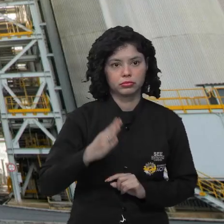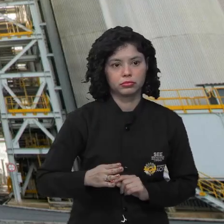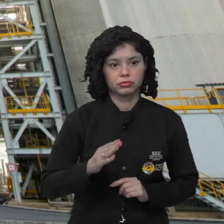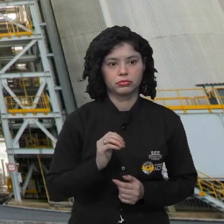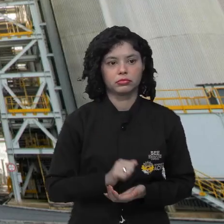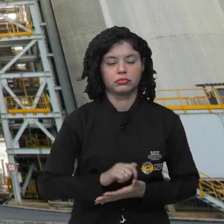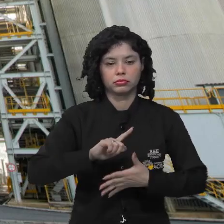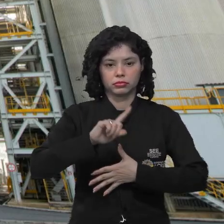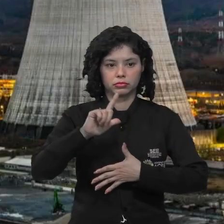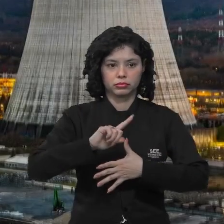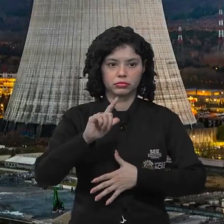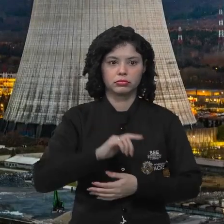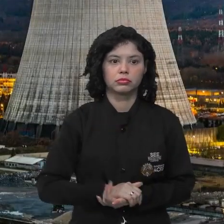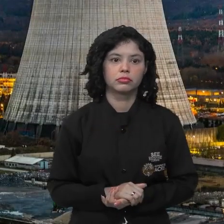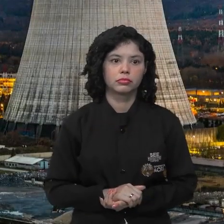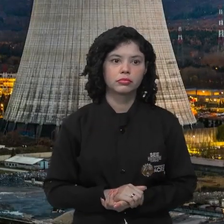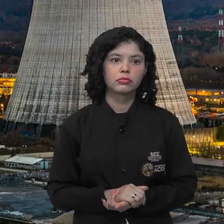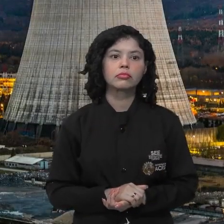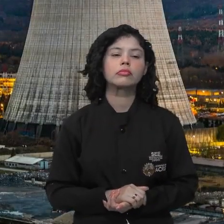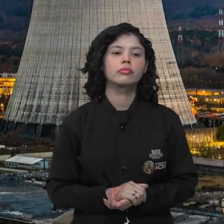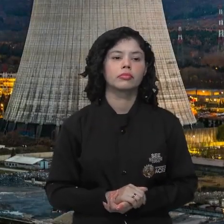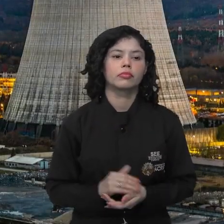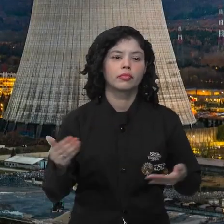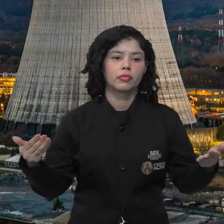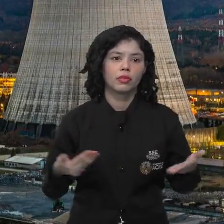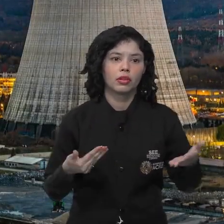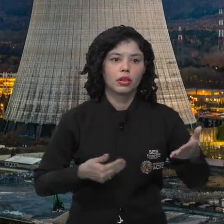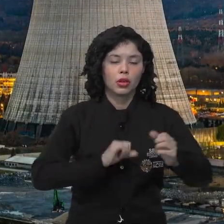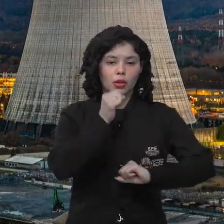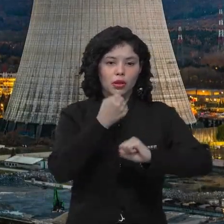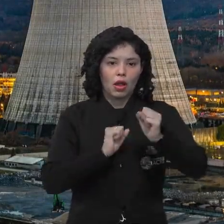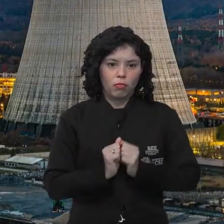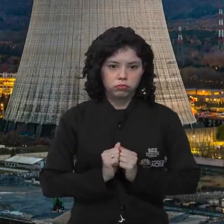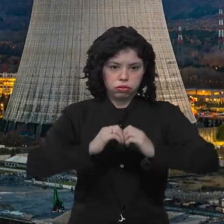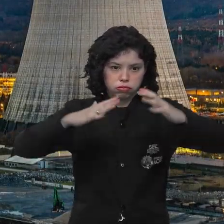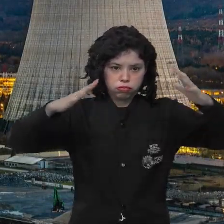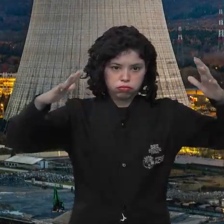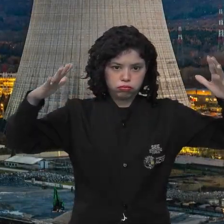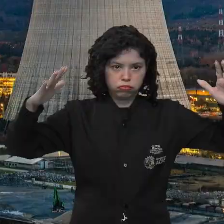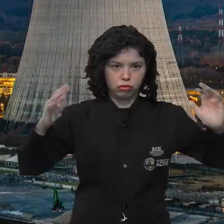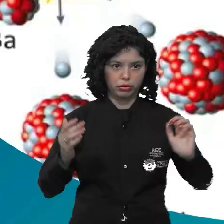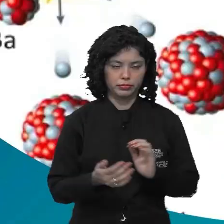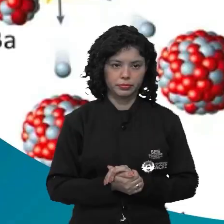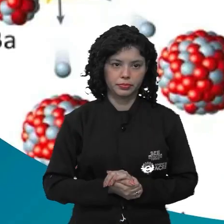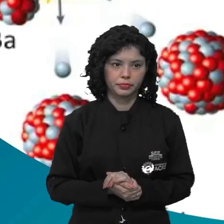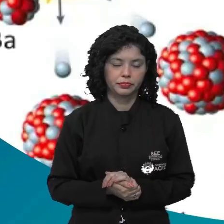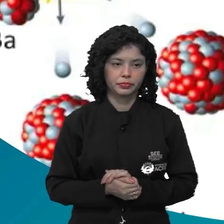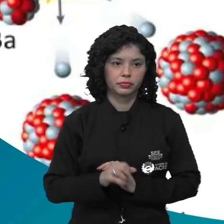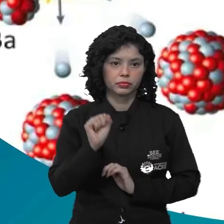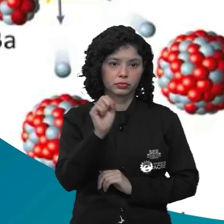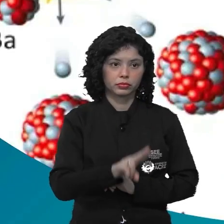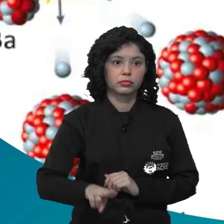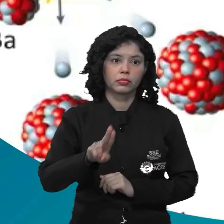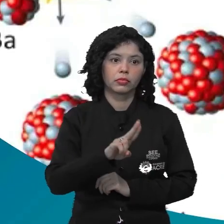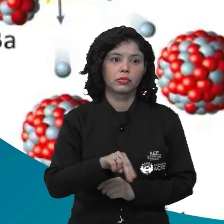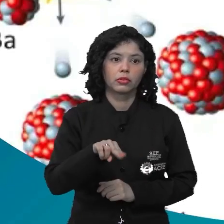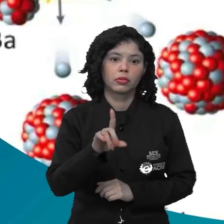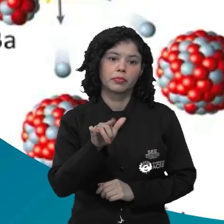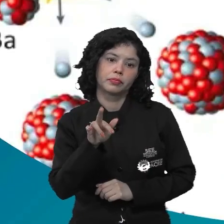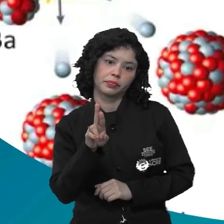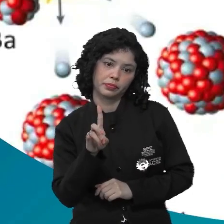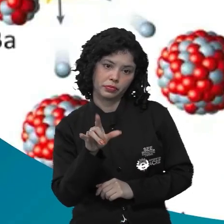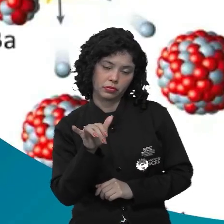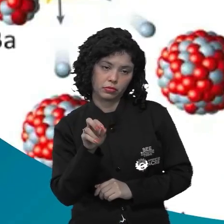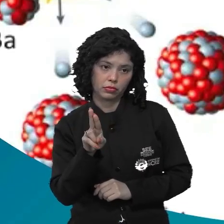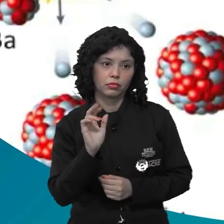América Latina. E vamos falar agora da usina nuclear. Então, a usina nuclear, gente,